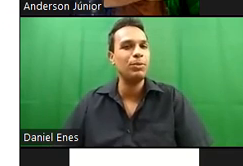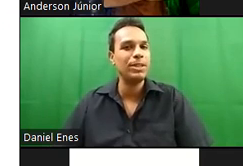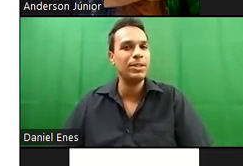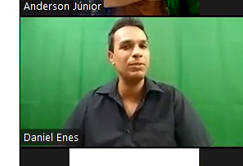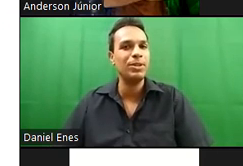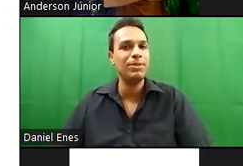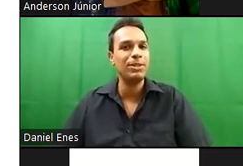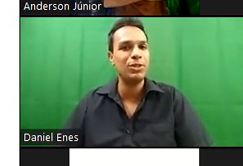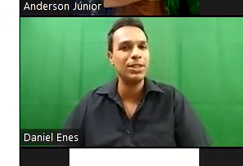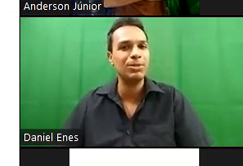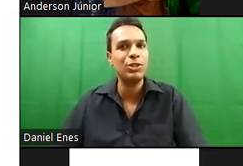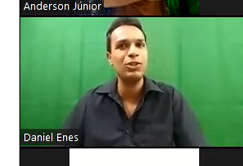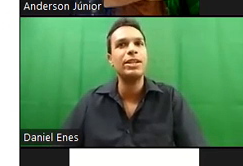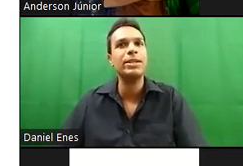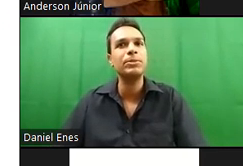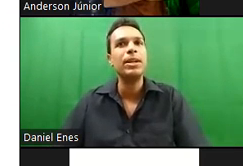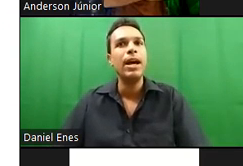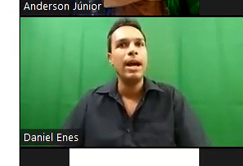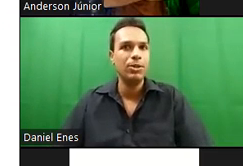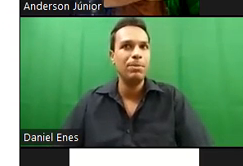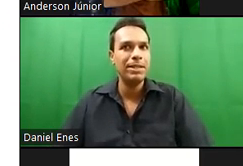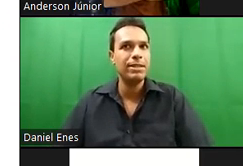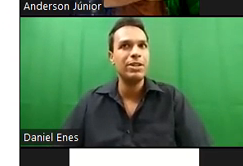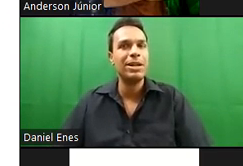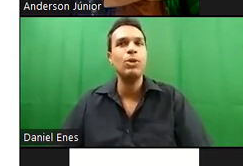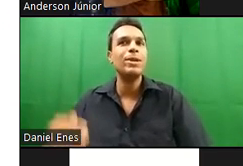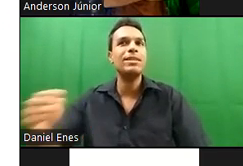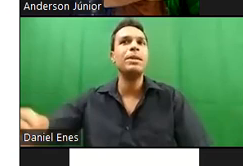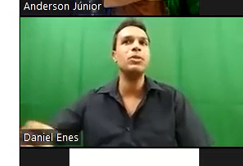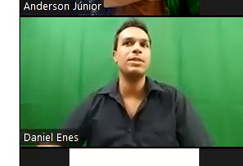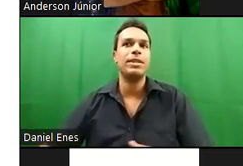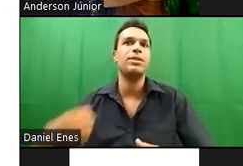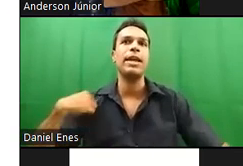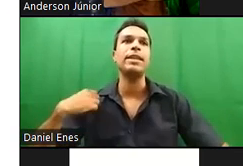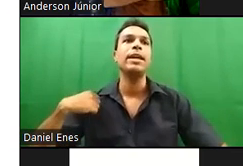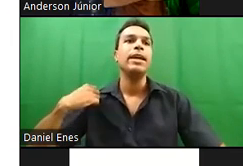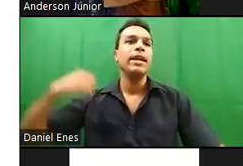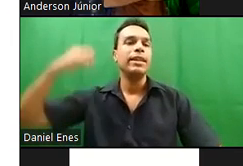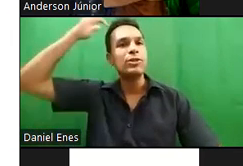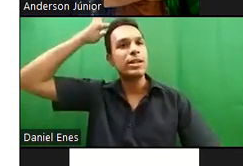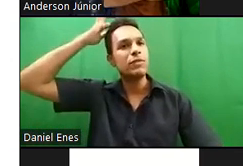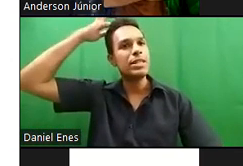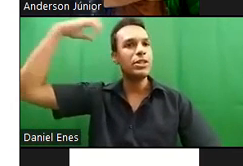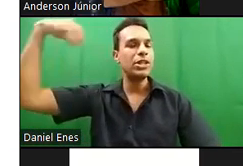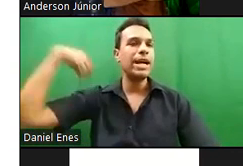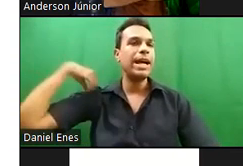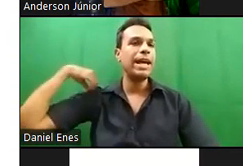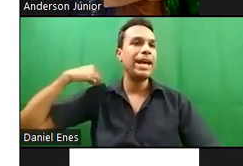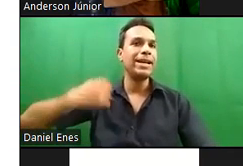vão ponderando, vão refletindo e chegam aonde precisa chegar. Porque o conhecimento vocês têm, né? Só que às vezes a